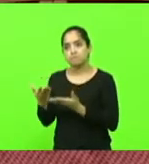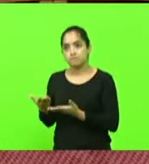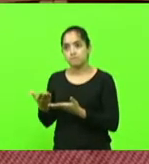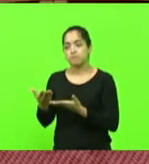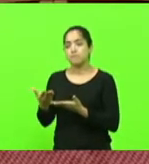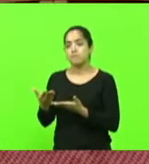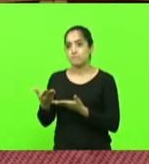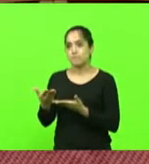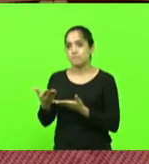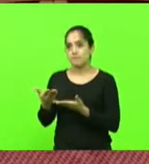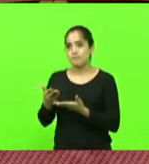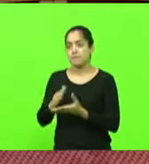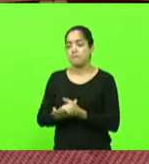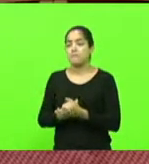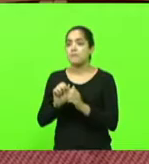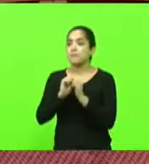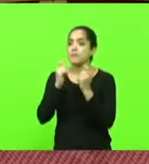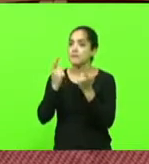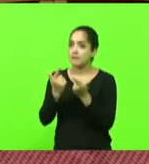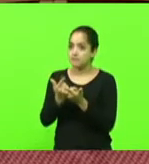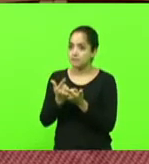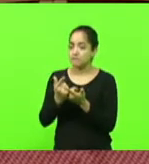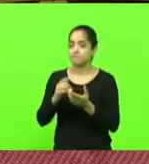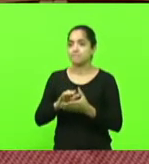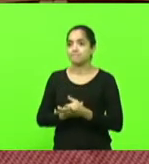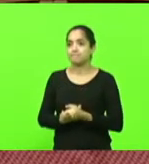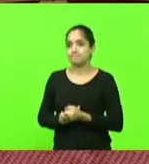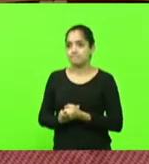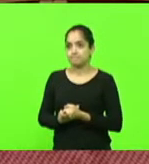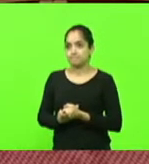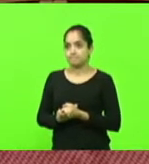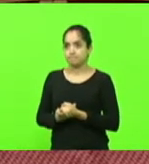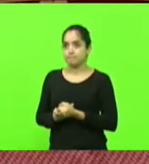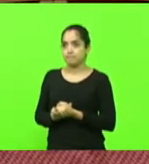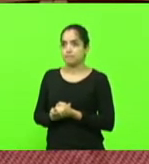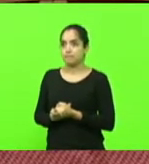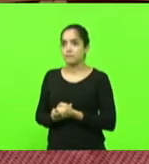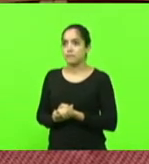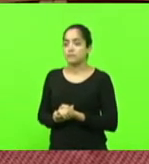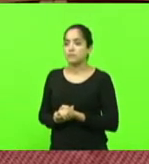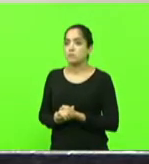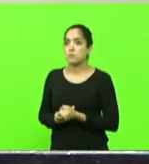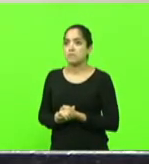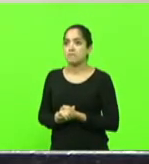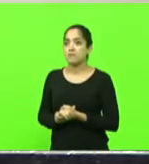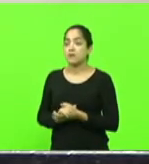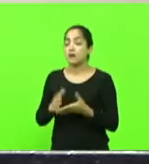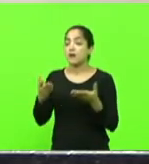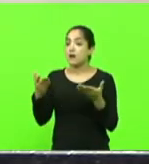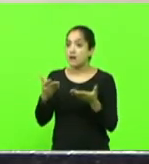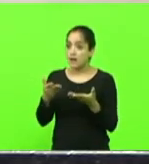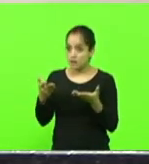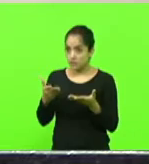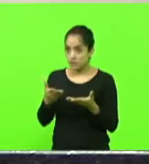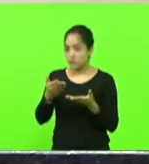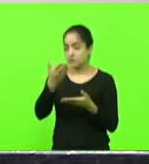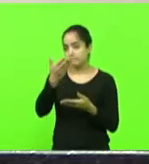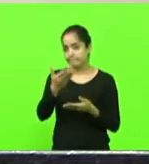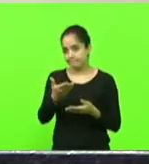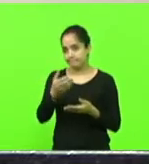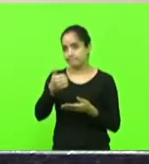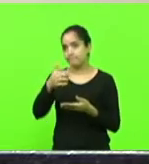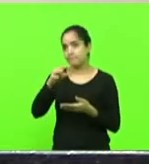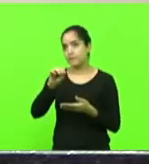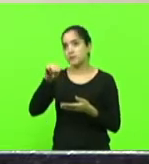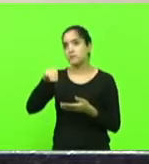casa legislativa, que é uma casa de todos nós. Mais uma vez, bem-vindos aí. Agora sim, Vossa Excelência será então 10